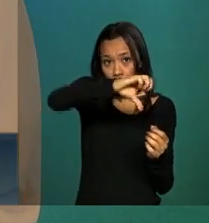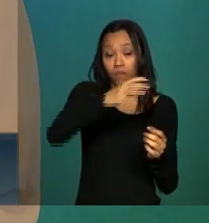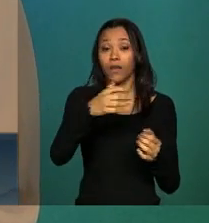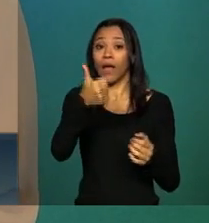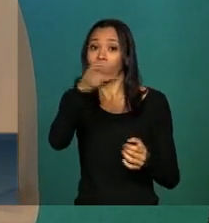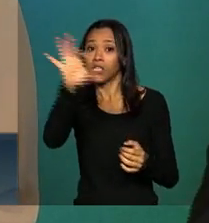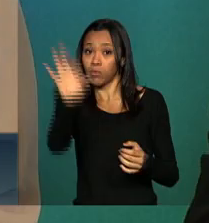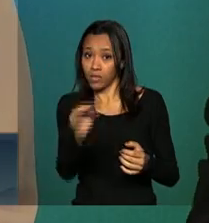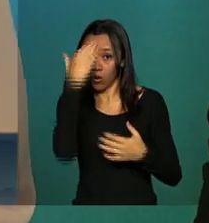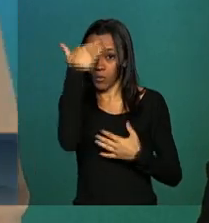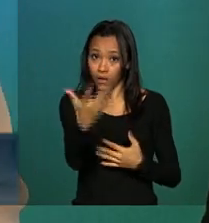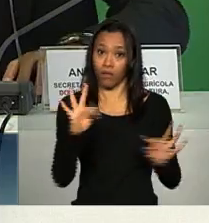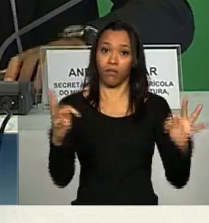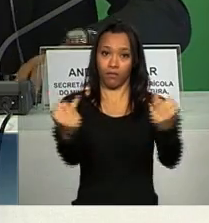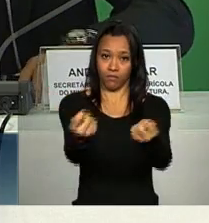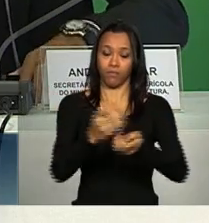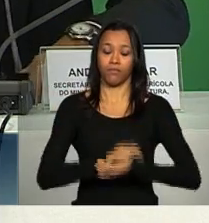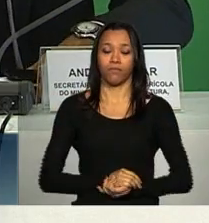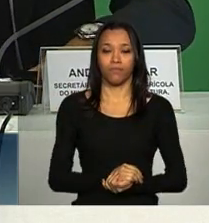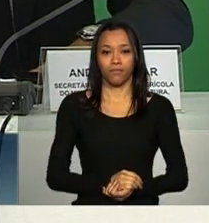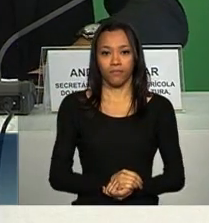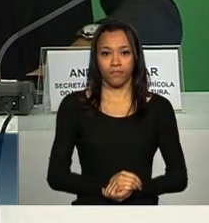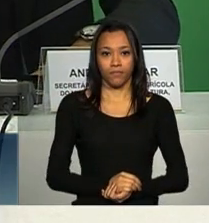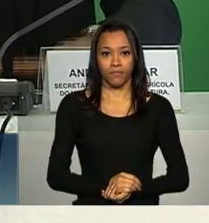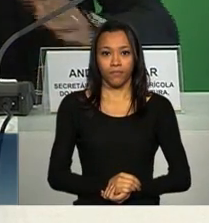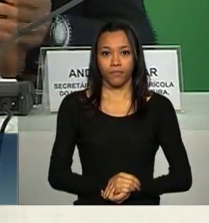Muito obrigada a todos, mais uma vez.